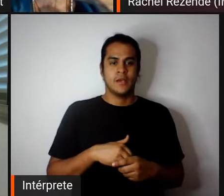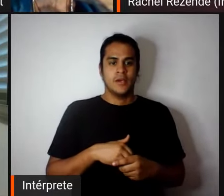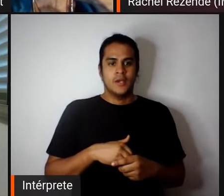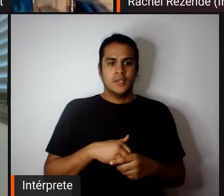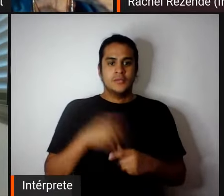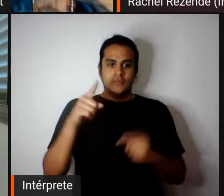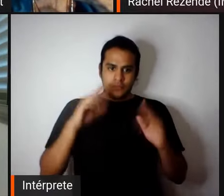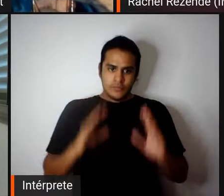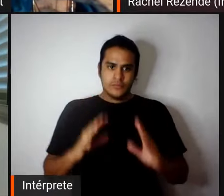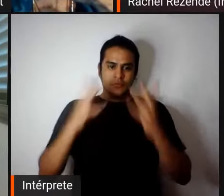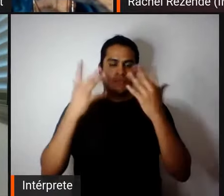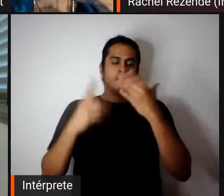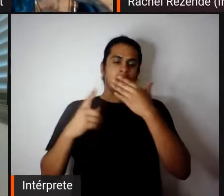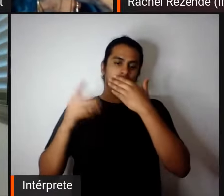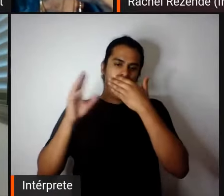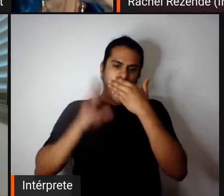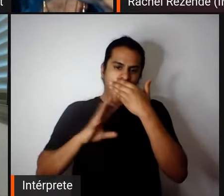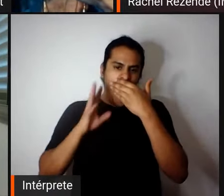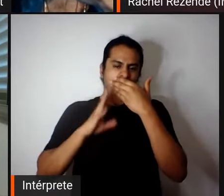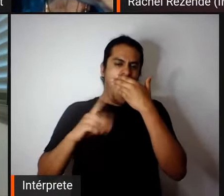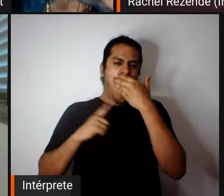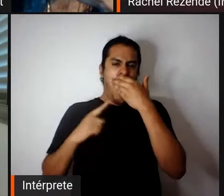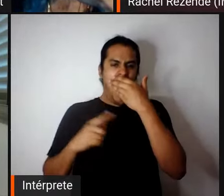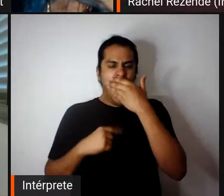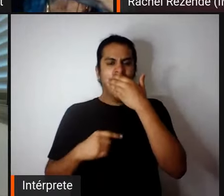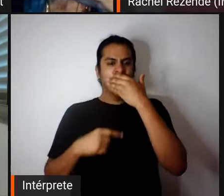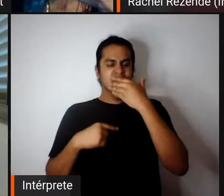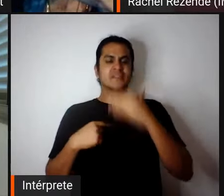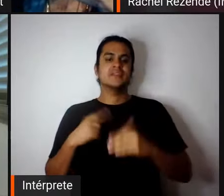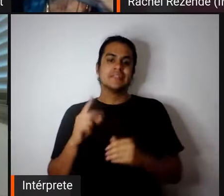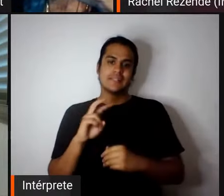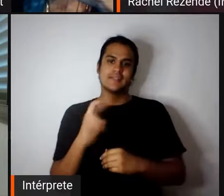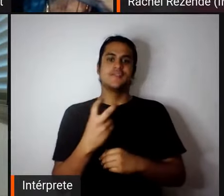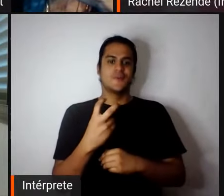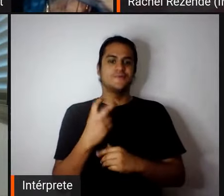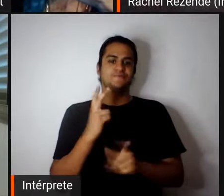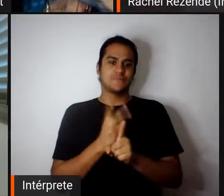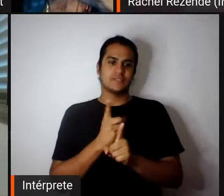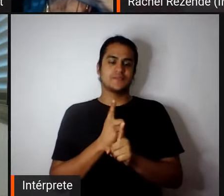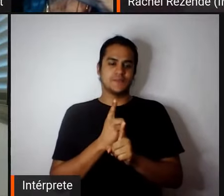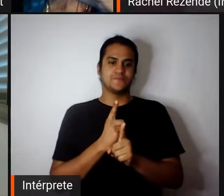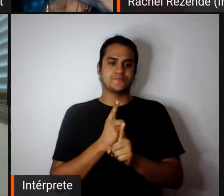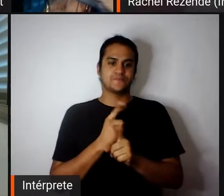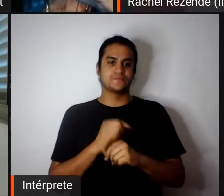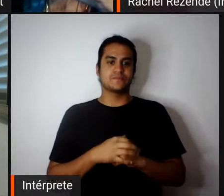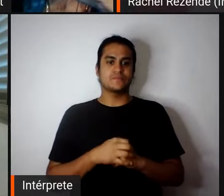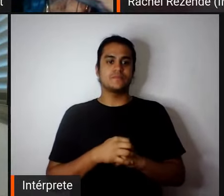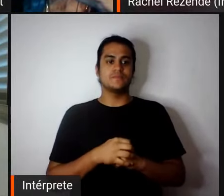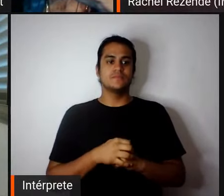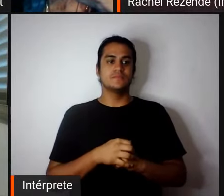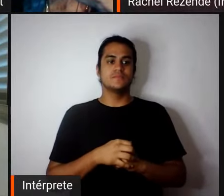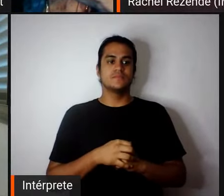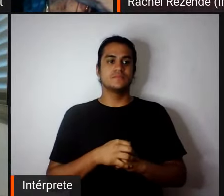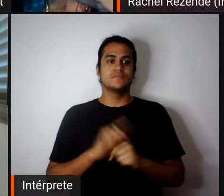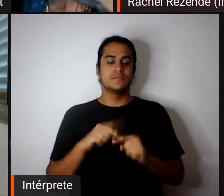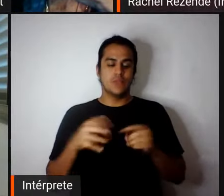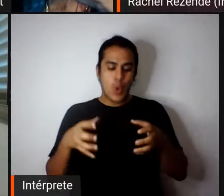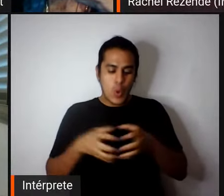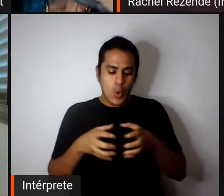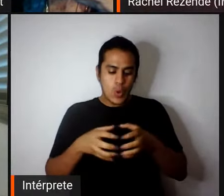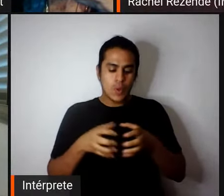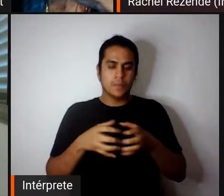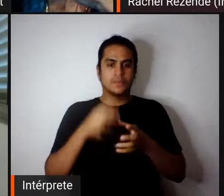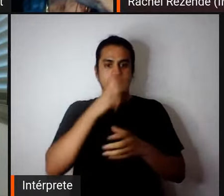eventos são sempre muito bons, estamos aqui, nós cinco nos vendo, mas um grande grupo de pessoas,